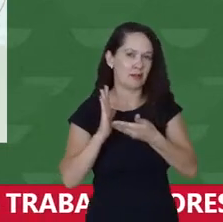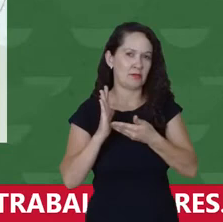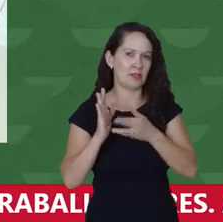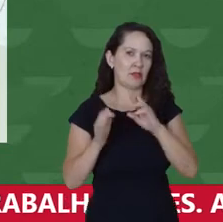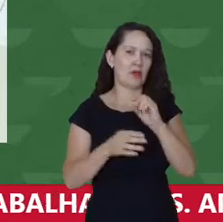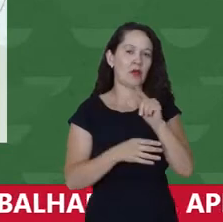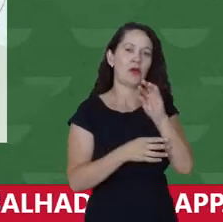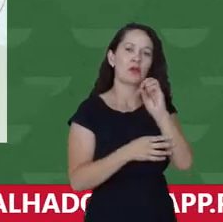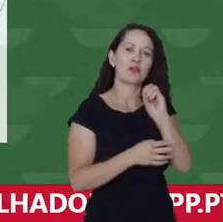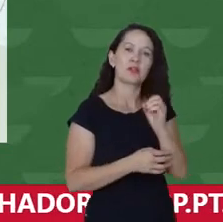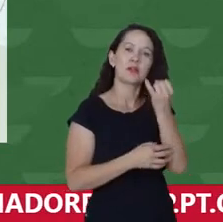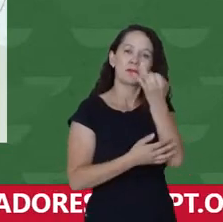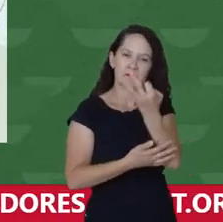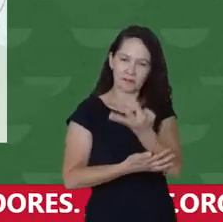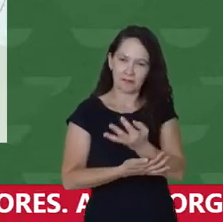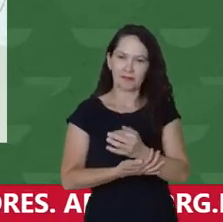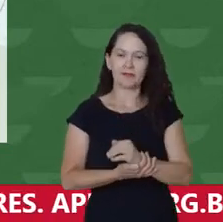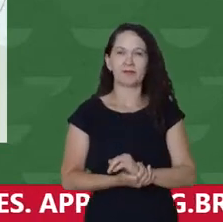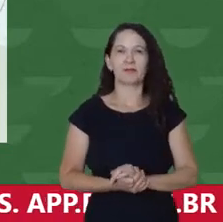Rogério.